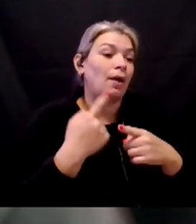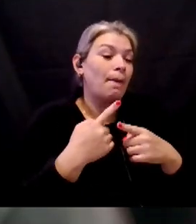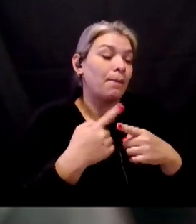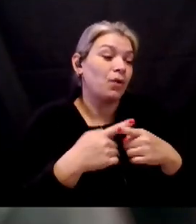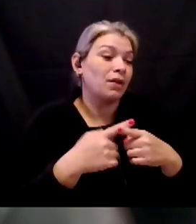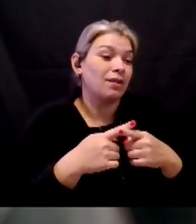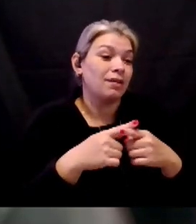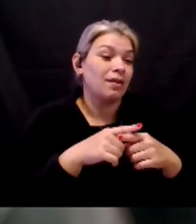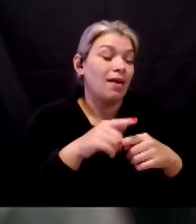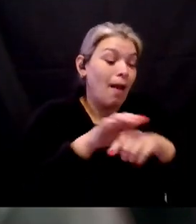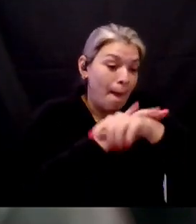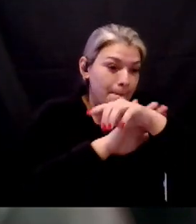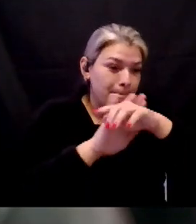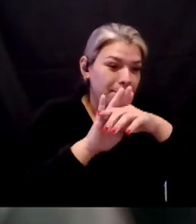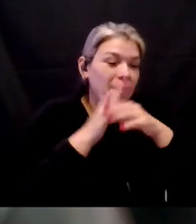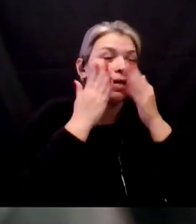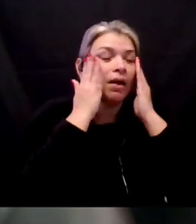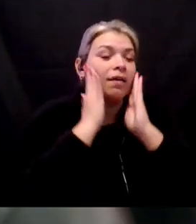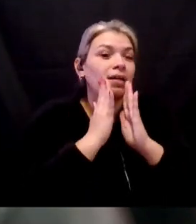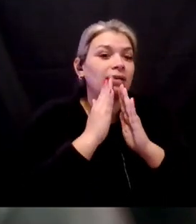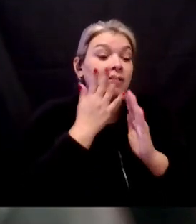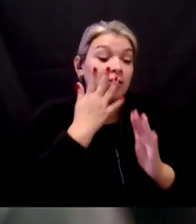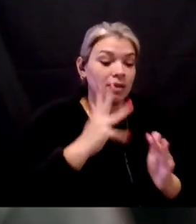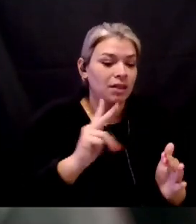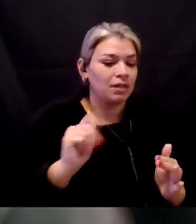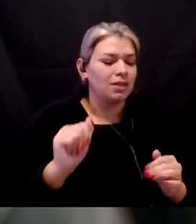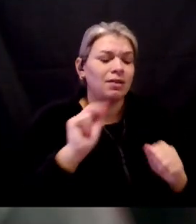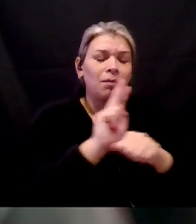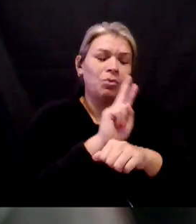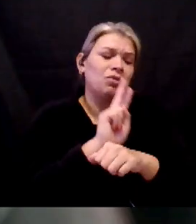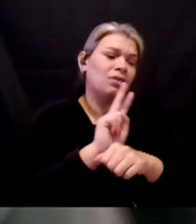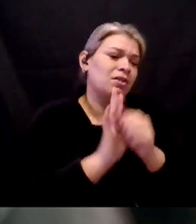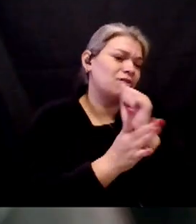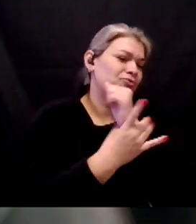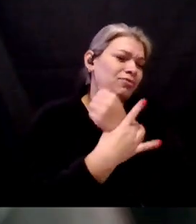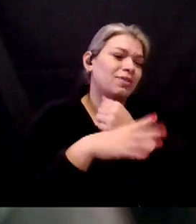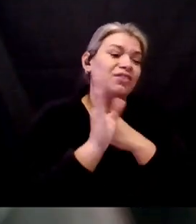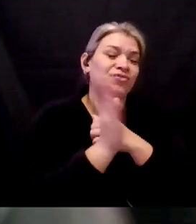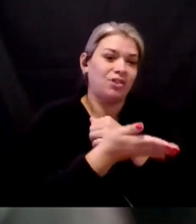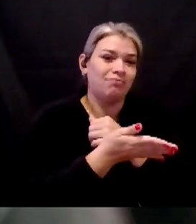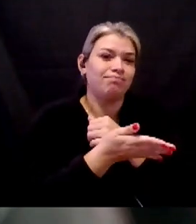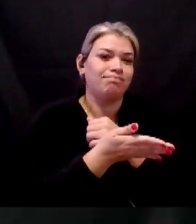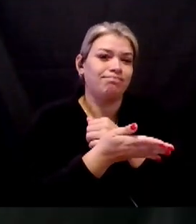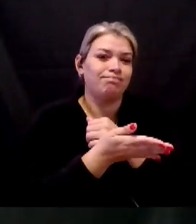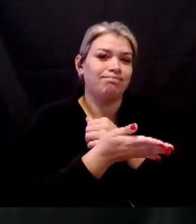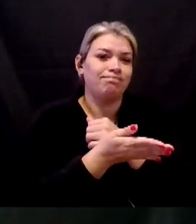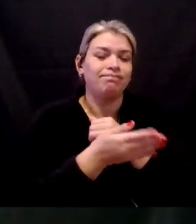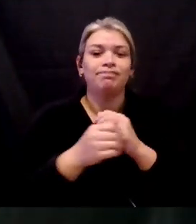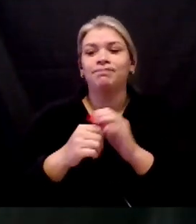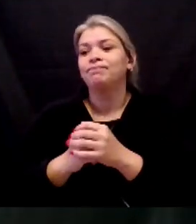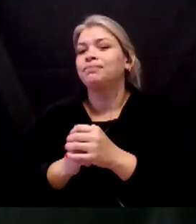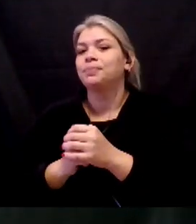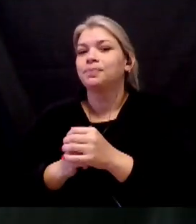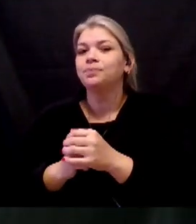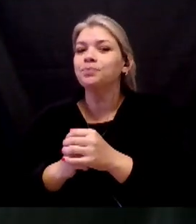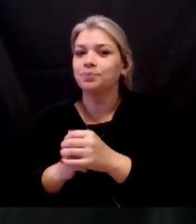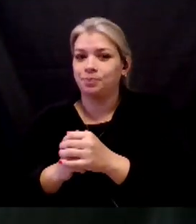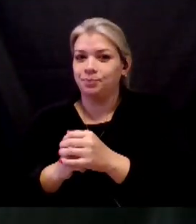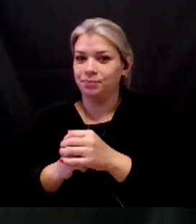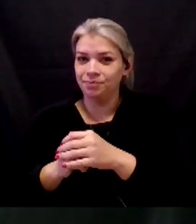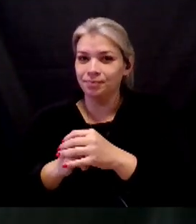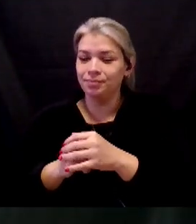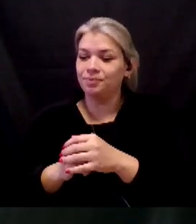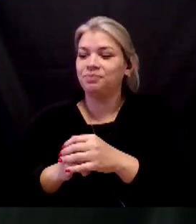barreira íntegra, que é o que a gente espera que as crianças tenham. Muito bem. Vamos lá, nossa